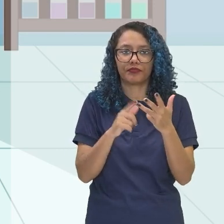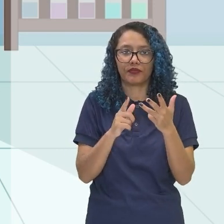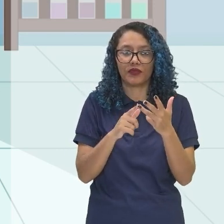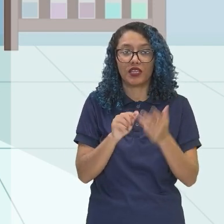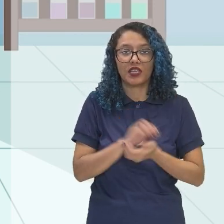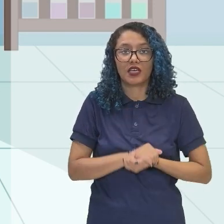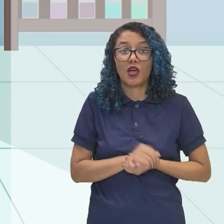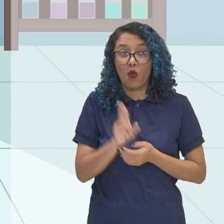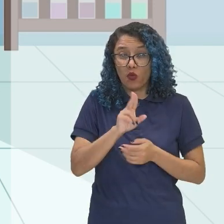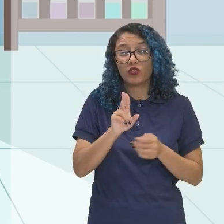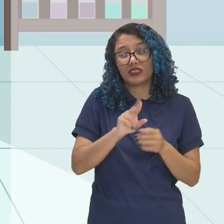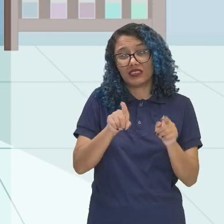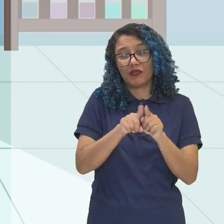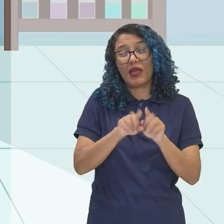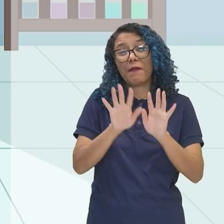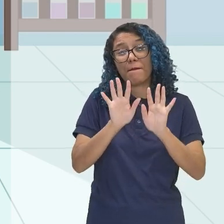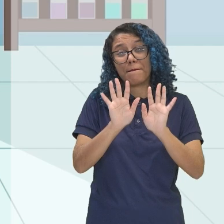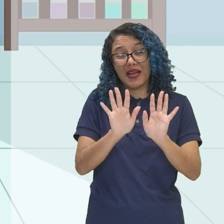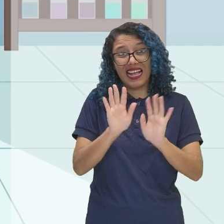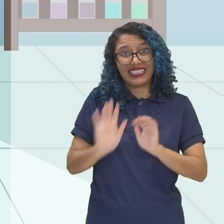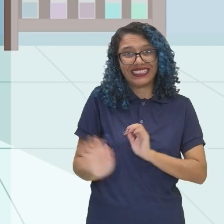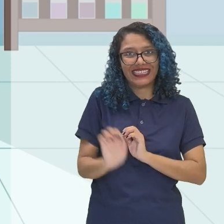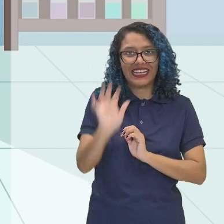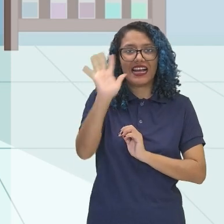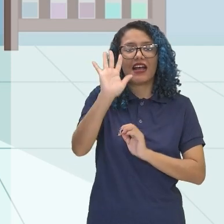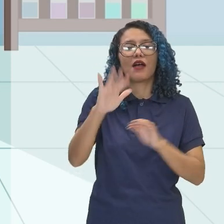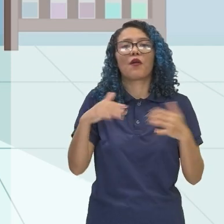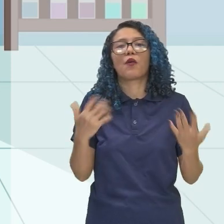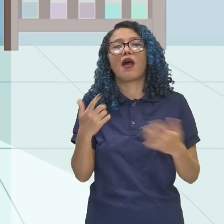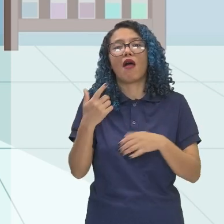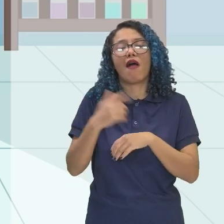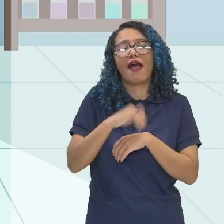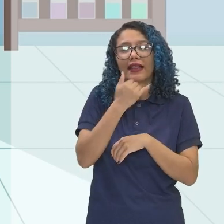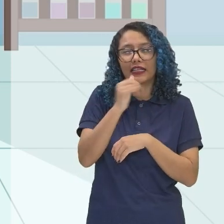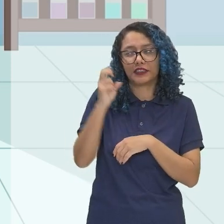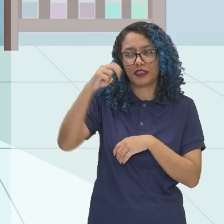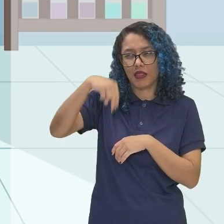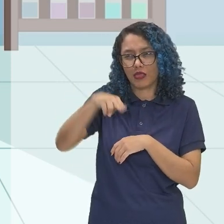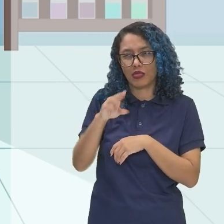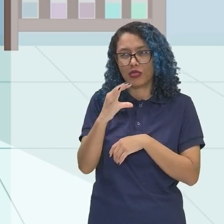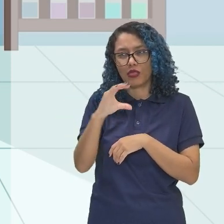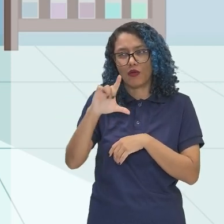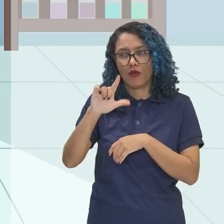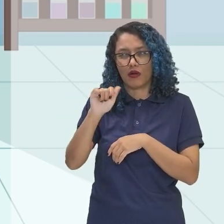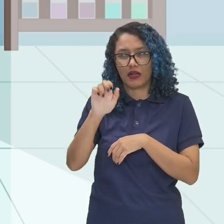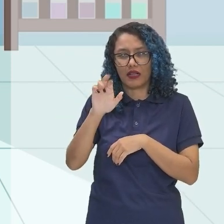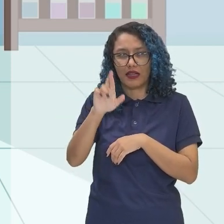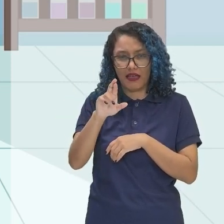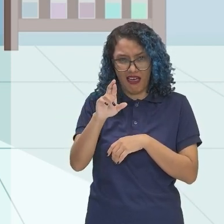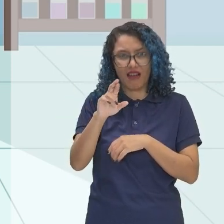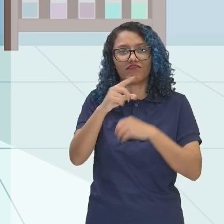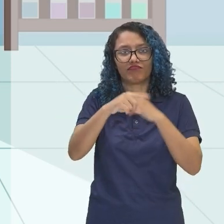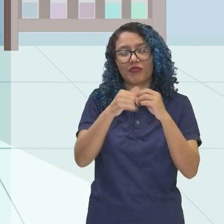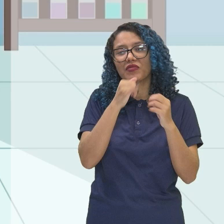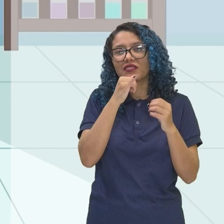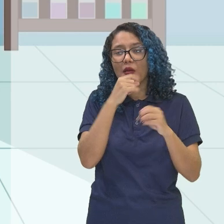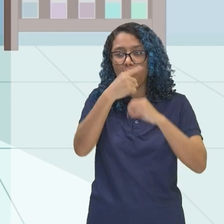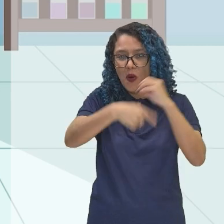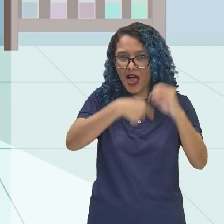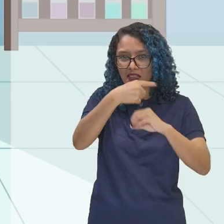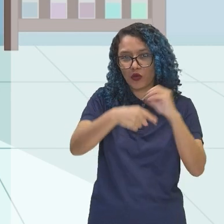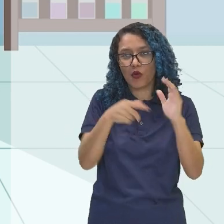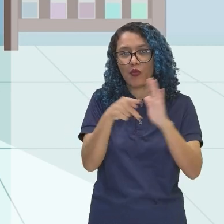é muito cara, que é a energia nuclear. A energia nuclear provém da fissão de átomos de urânio